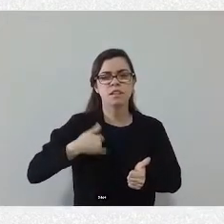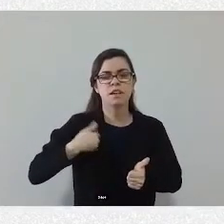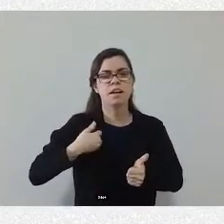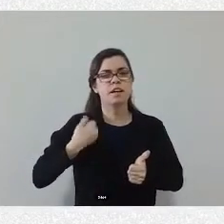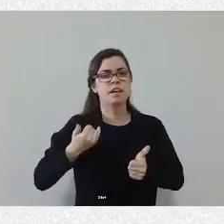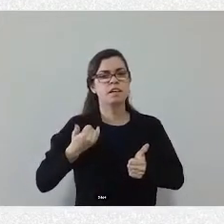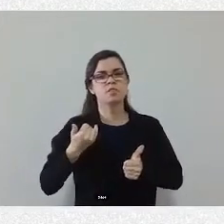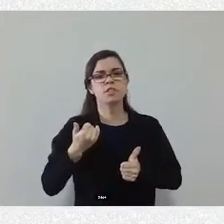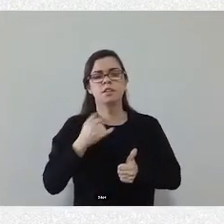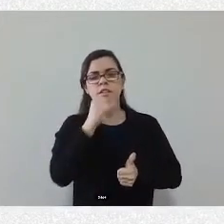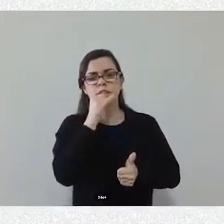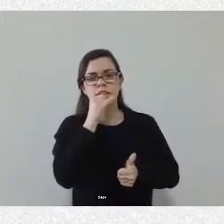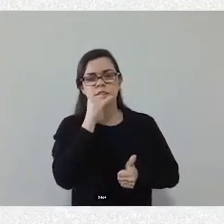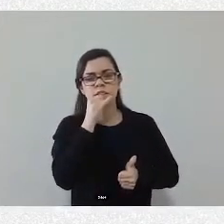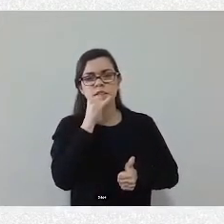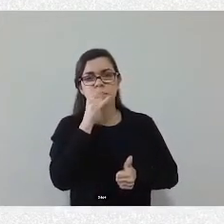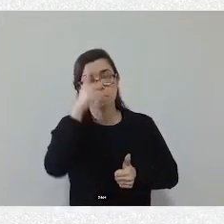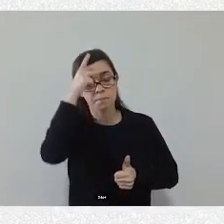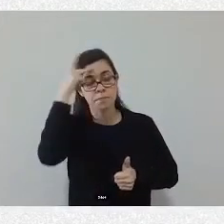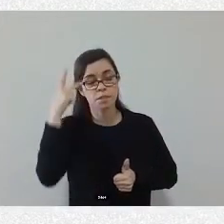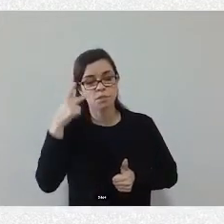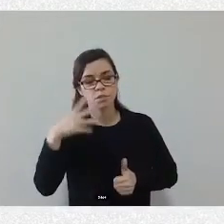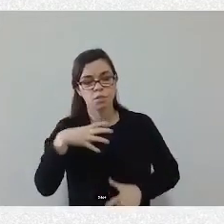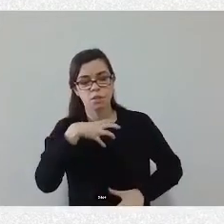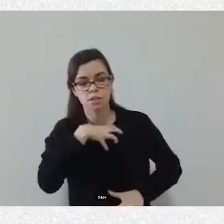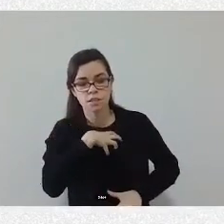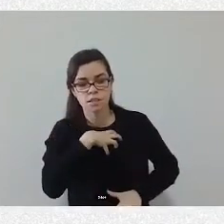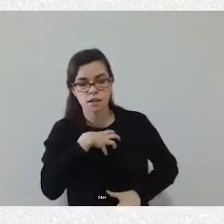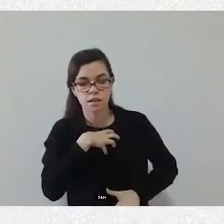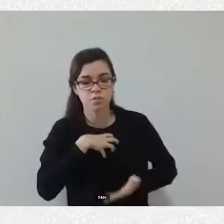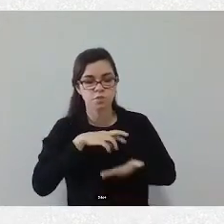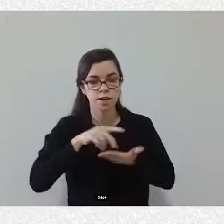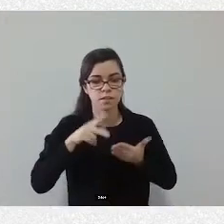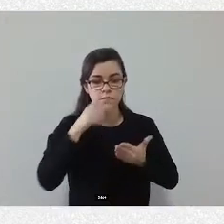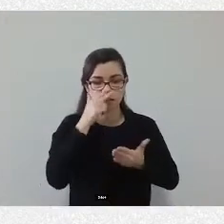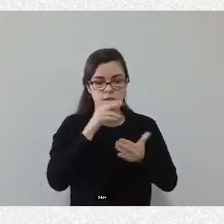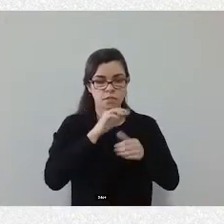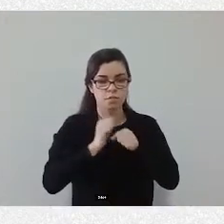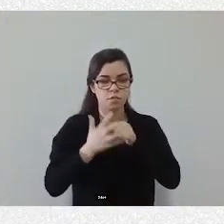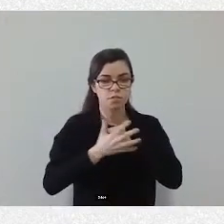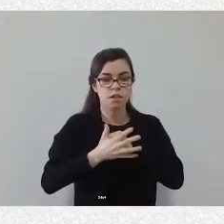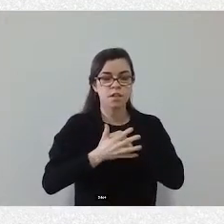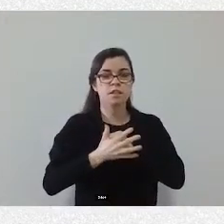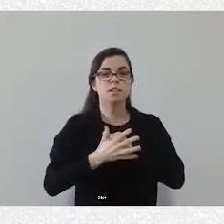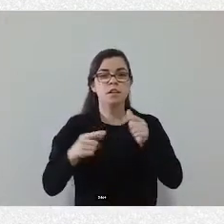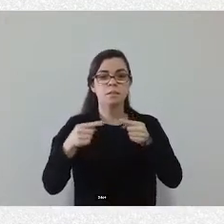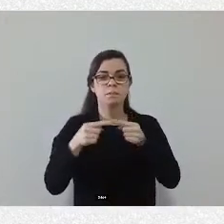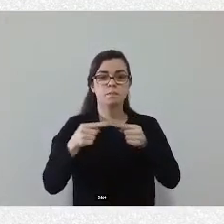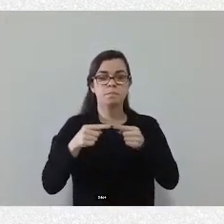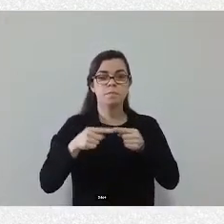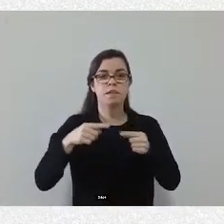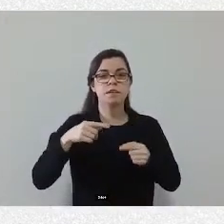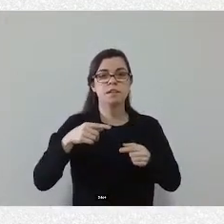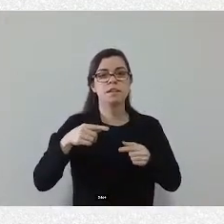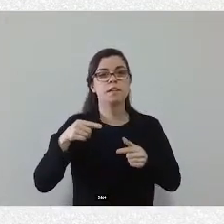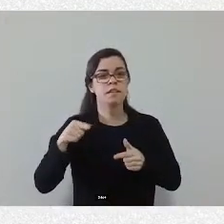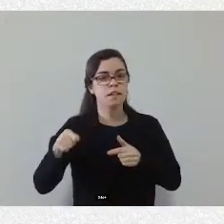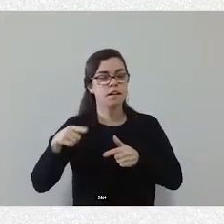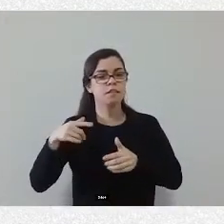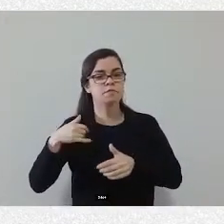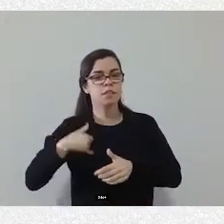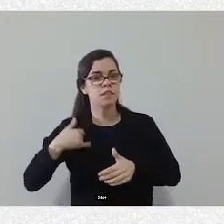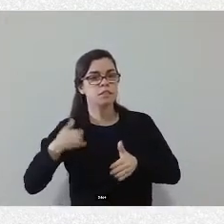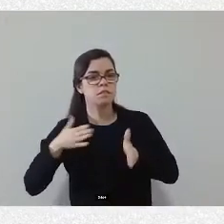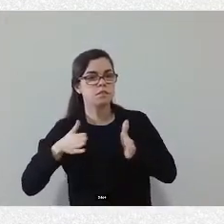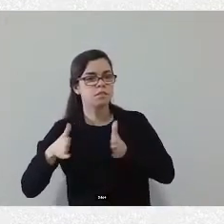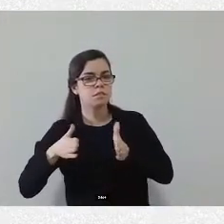apresenta sintomas ali dentro dessa faixa etária, ou se isso só de fato acontece após ter a